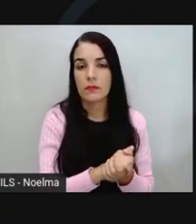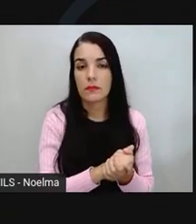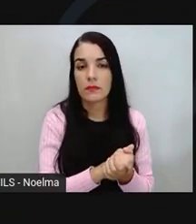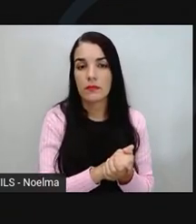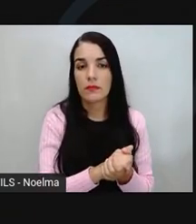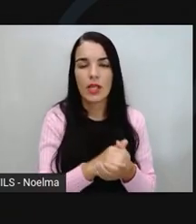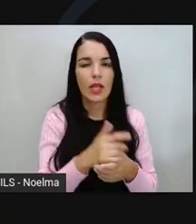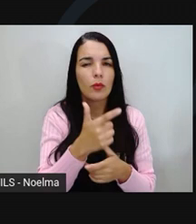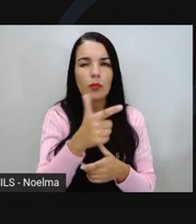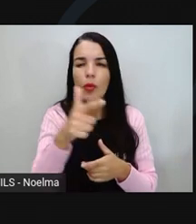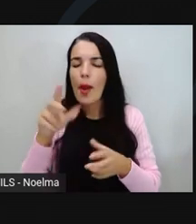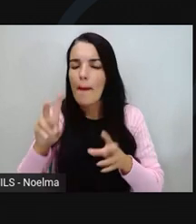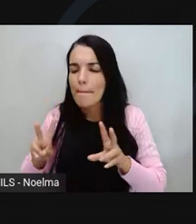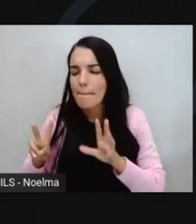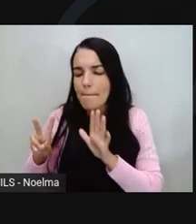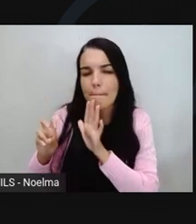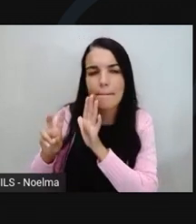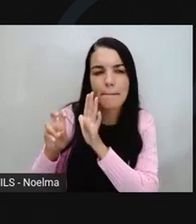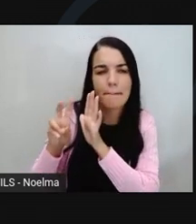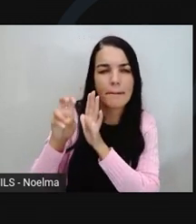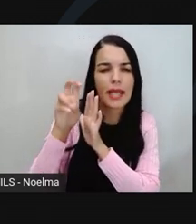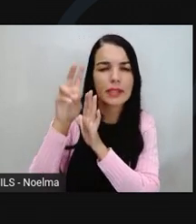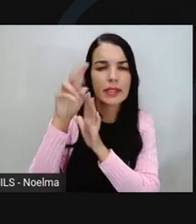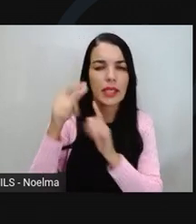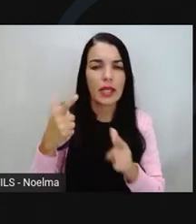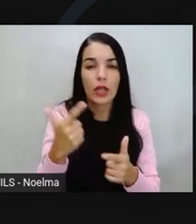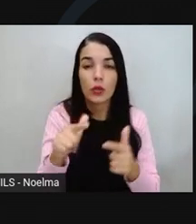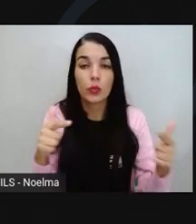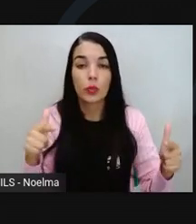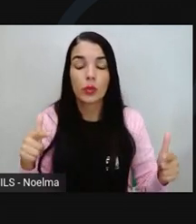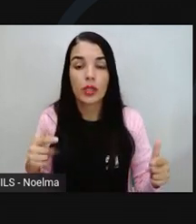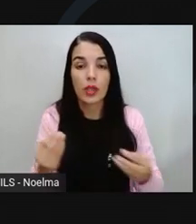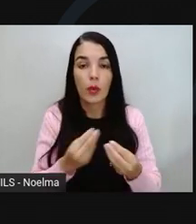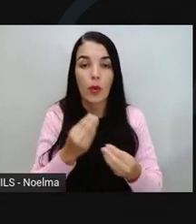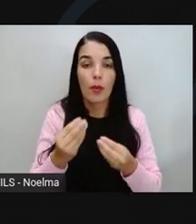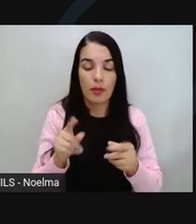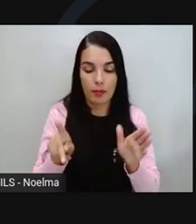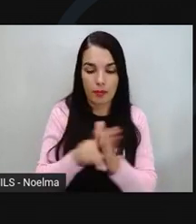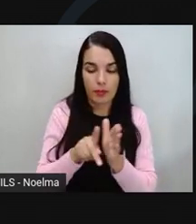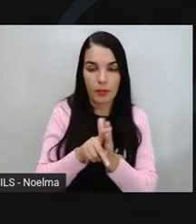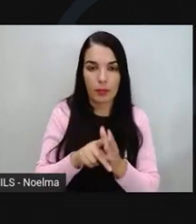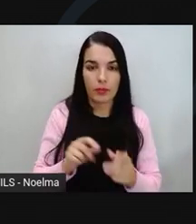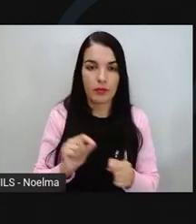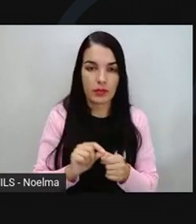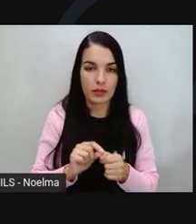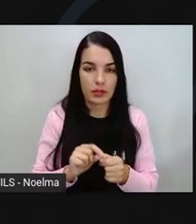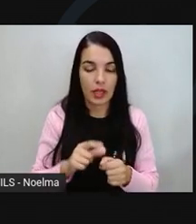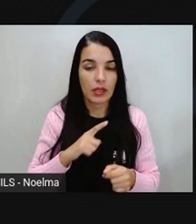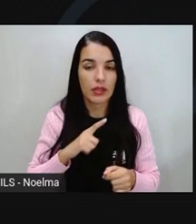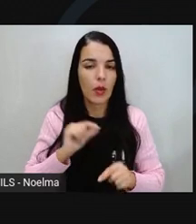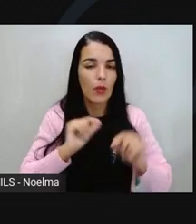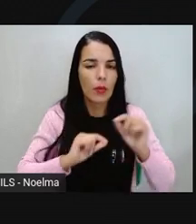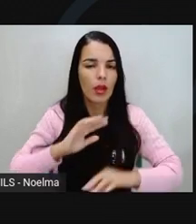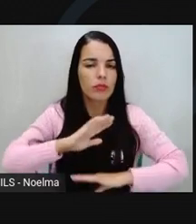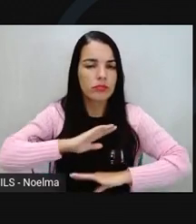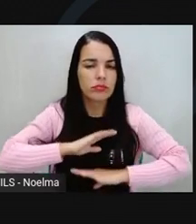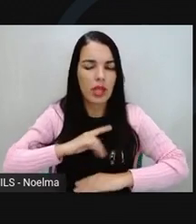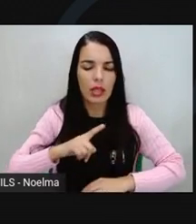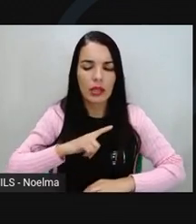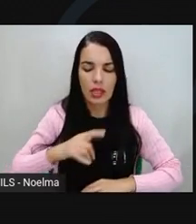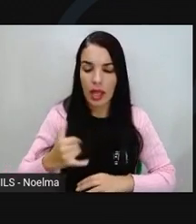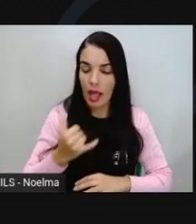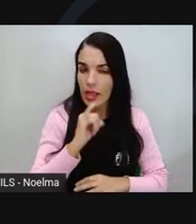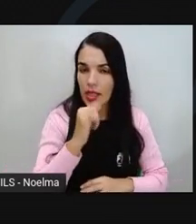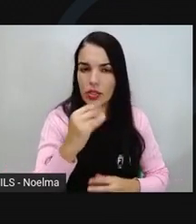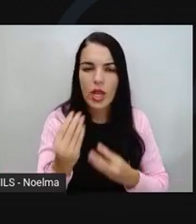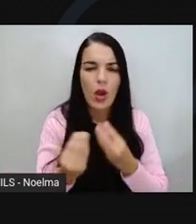e várias bactérias não fotossintetizantes. Esses organismos obtêm energia ao se alimentar de